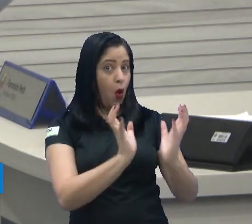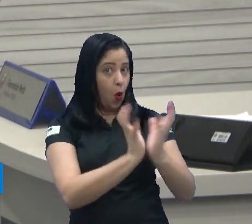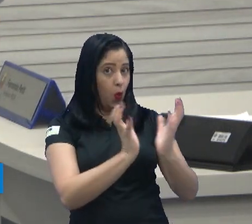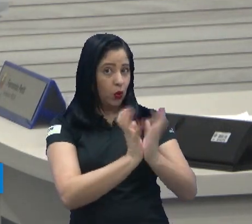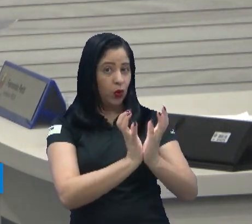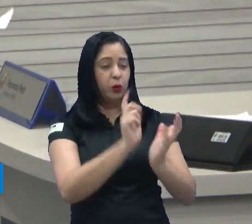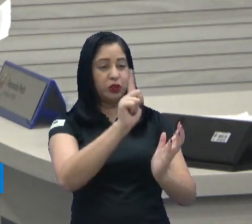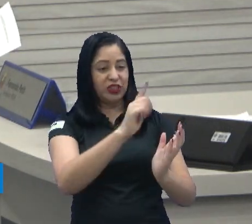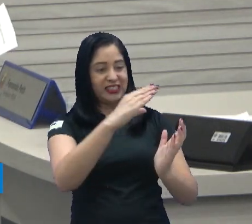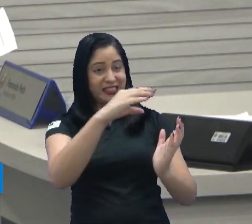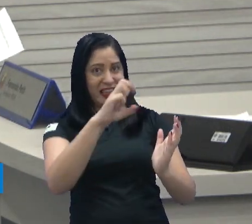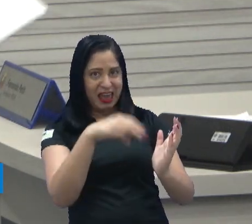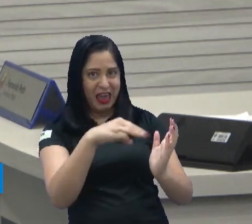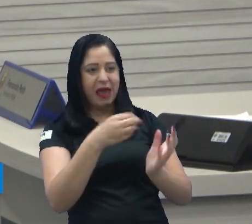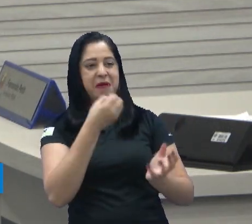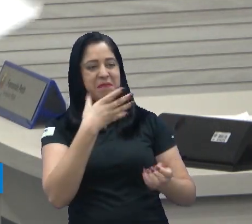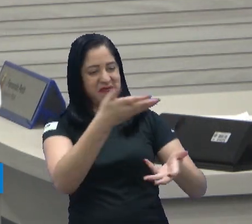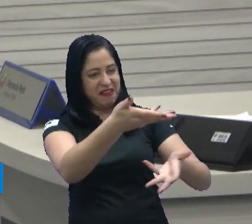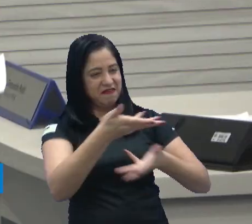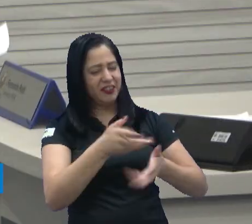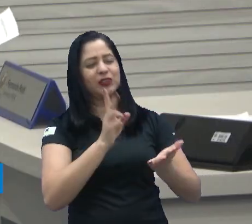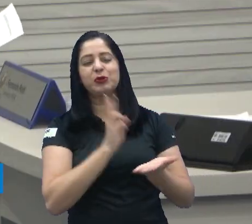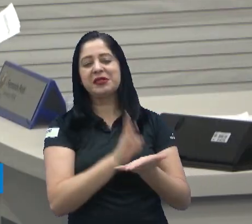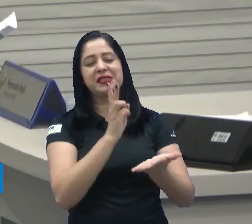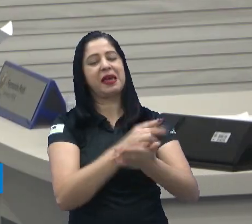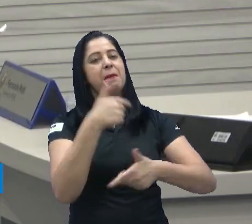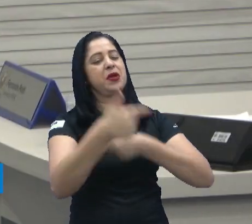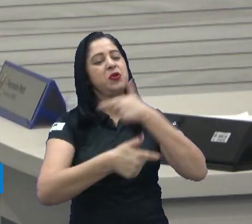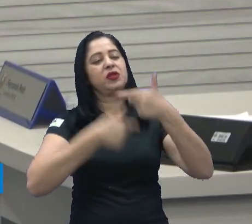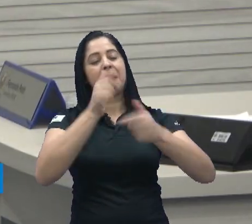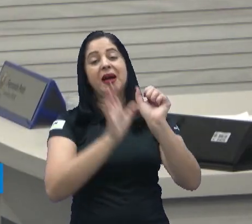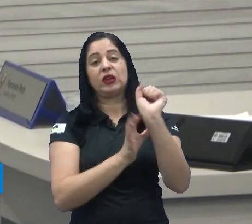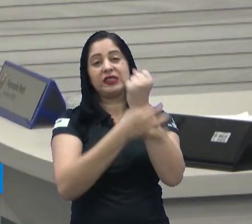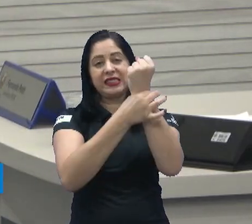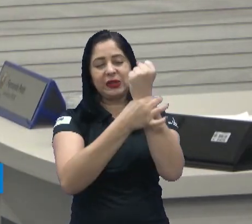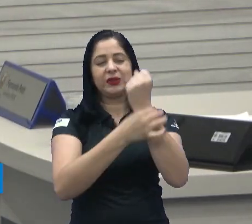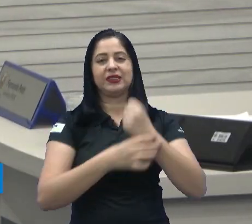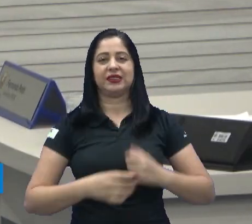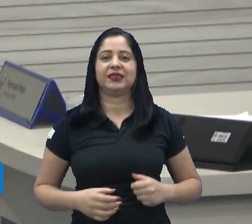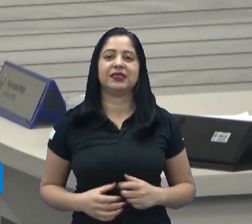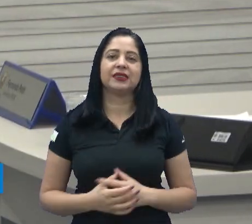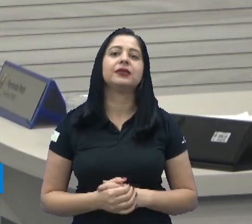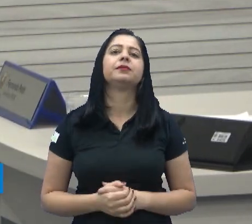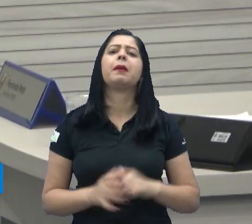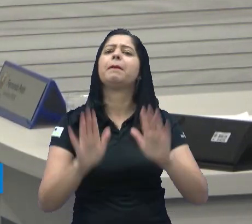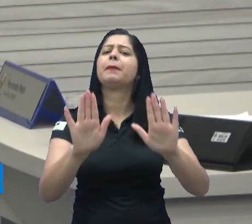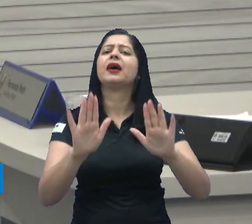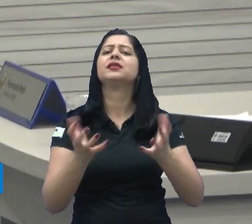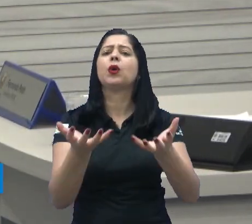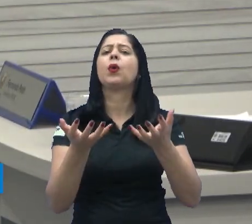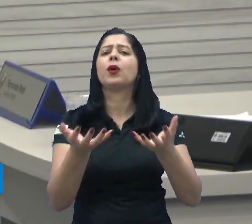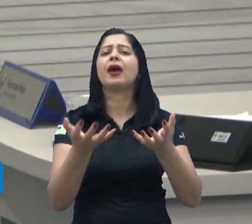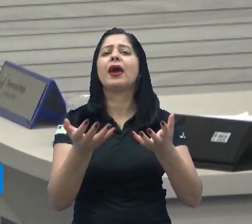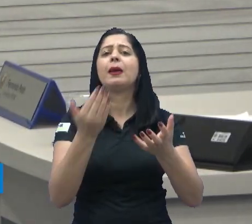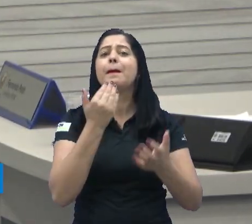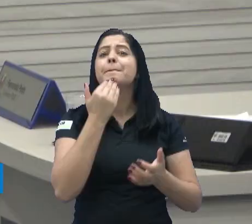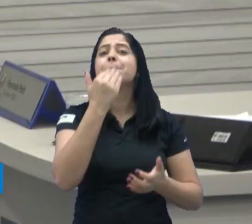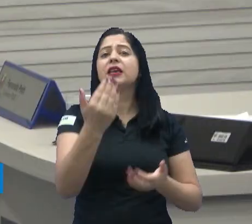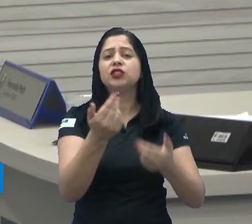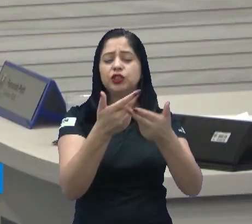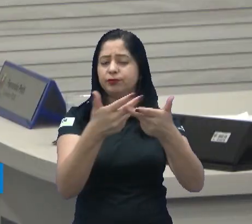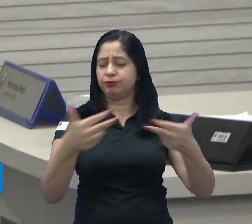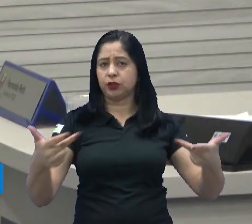nossa casa sempre, são vocês pelo trabalho de segurança que é feito na nossa cidade. Mas, senhor presidente, gostaria de fazer os seguintes